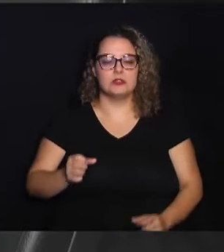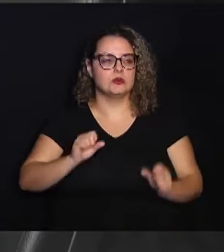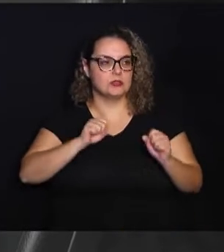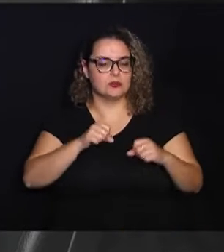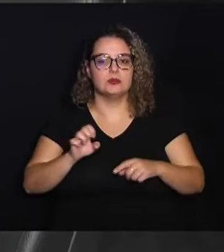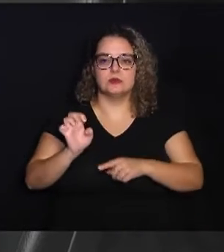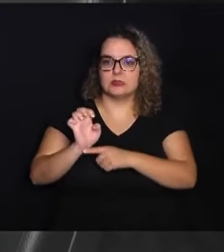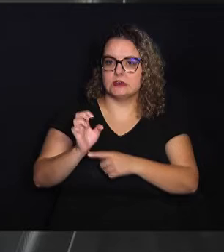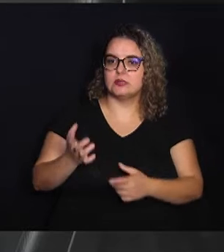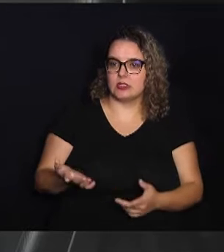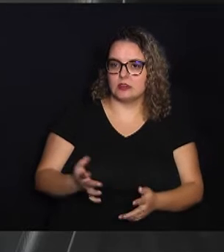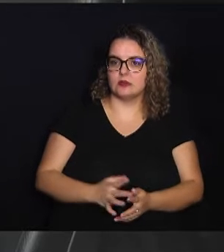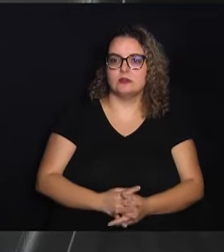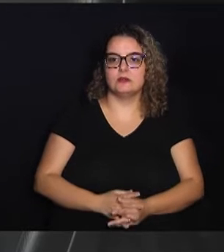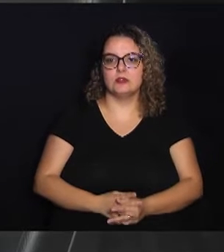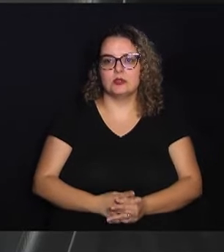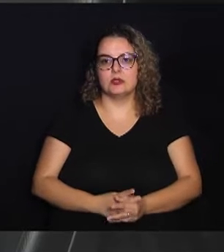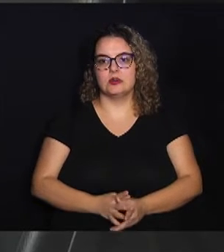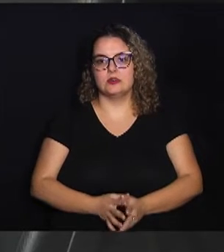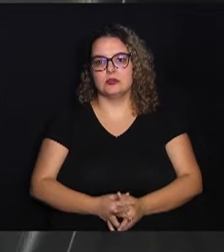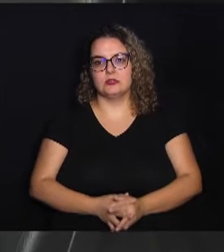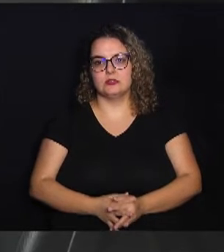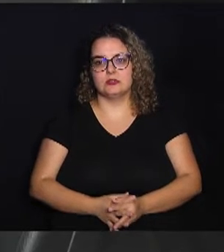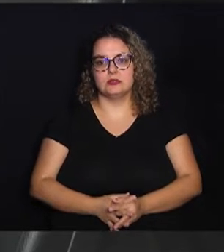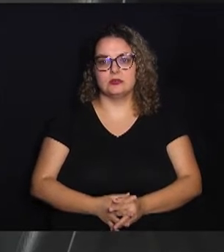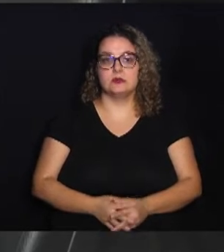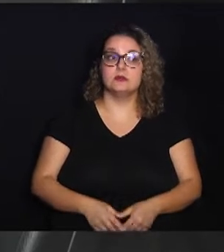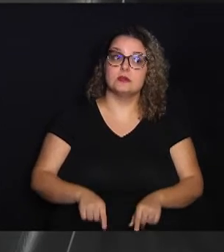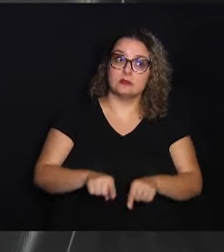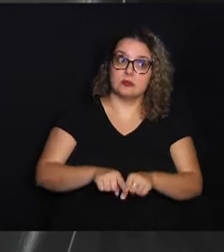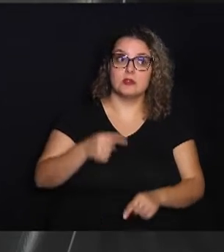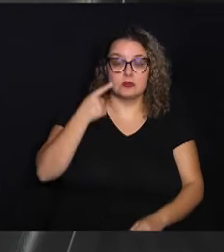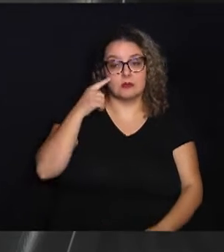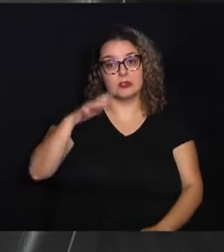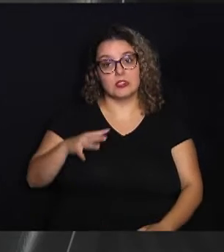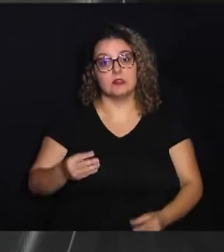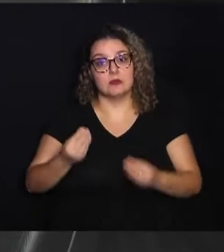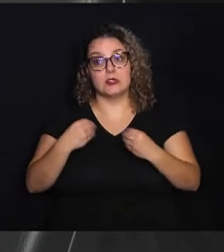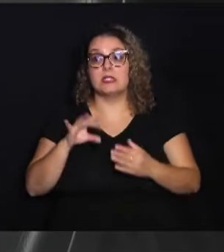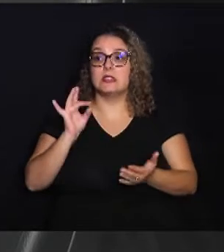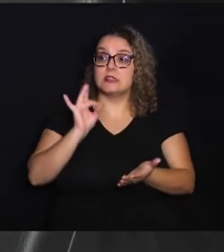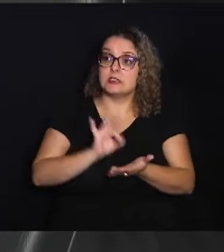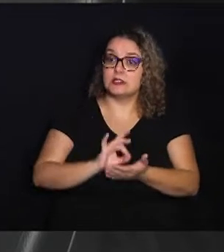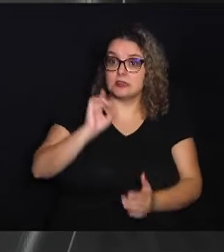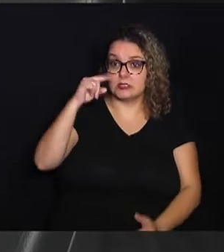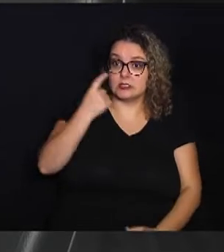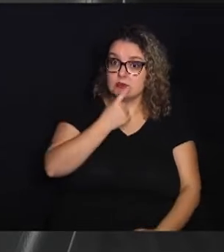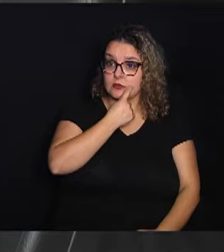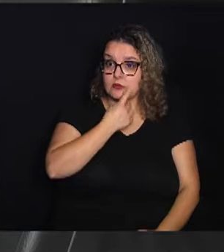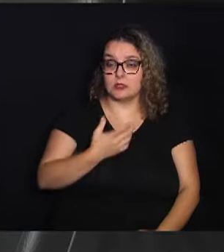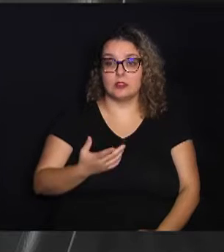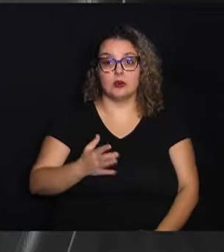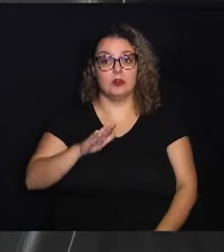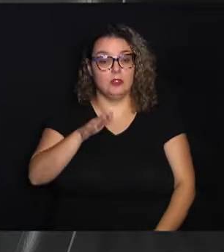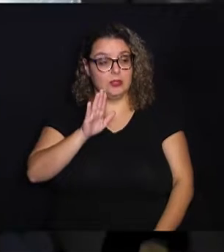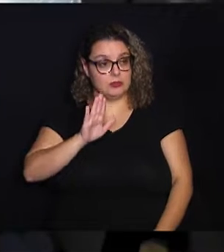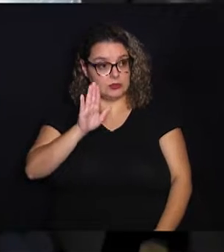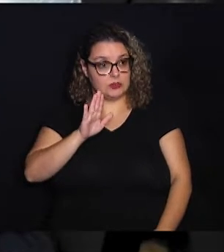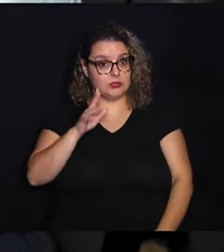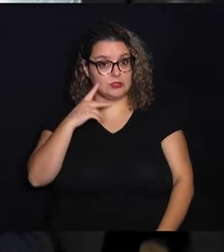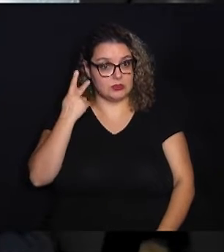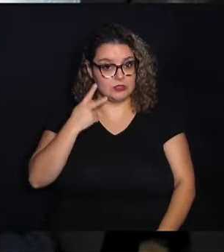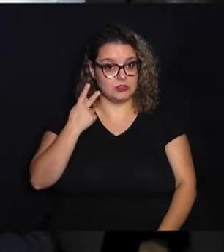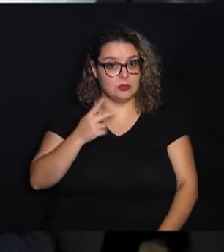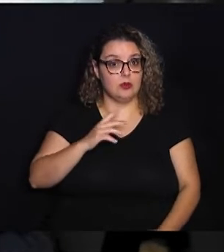estado. Isso também me deu uma projeção. Sinceramente, Mirna... Quando foi candidato a deputado estadual, ainda era